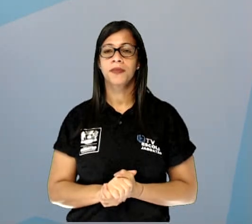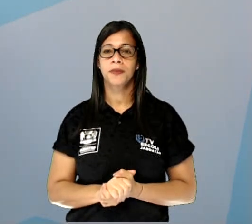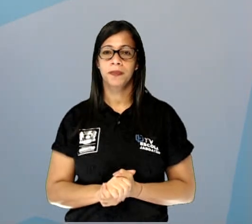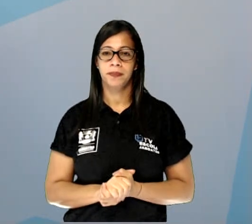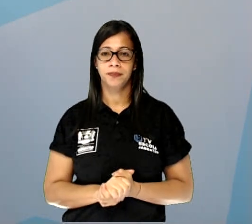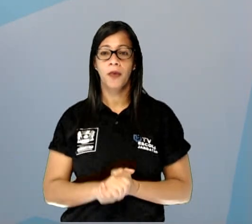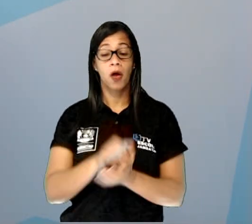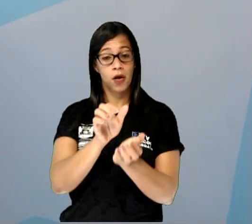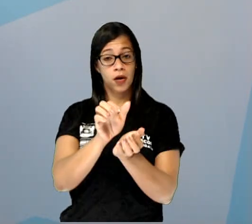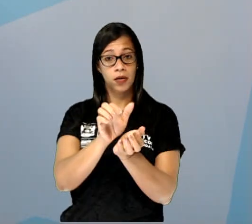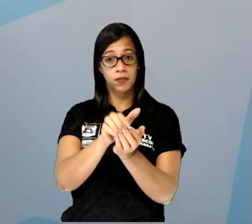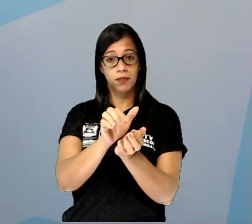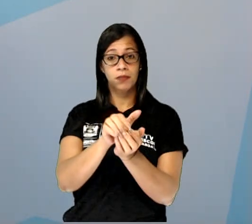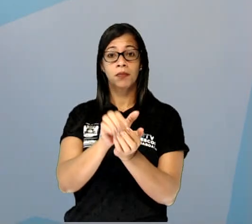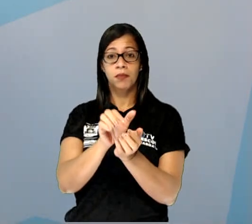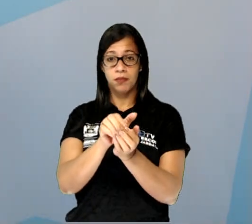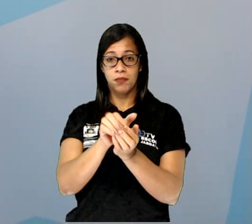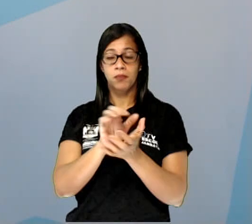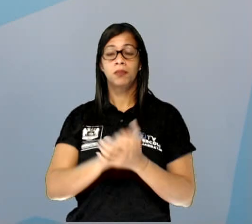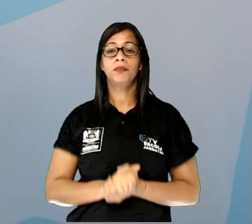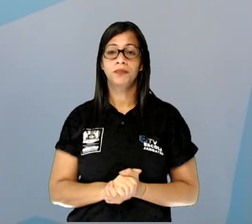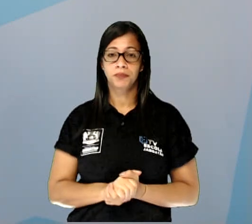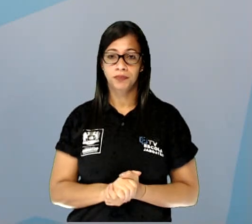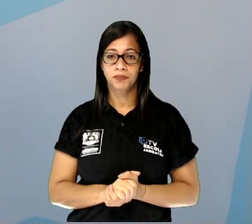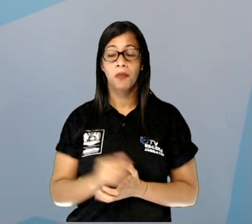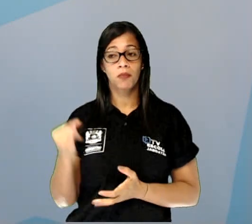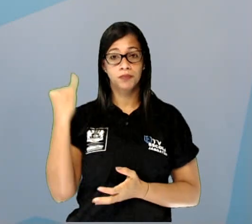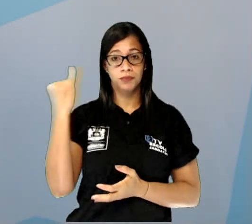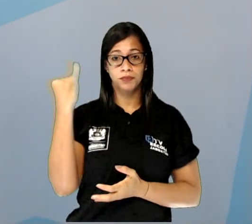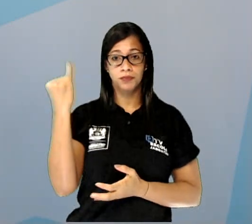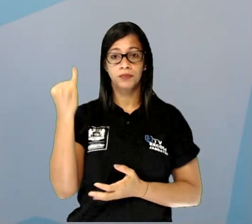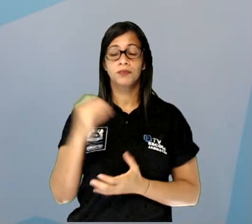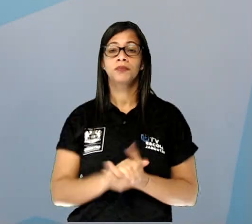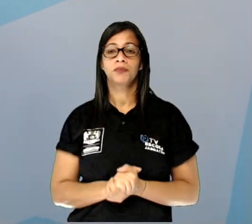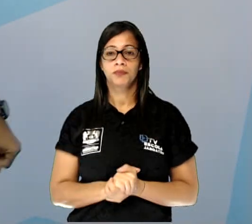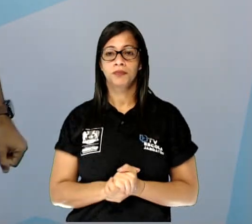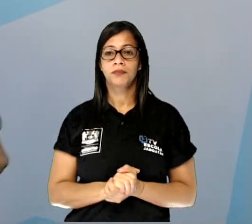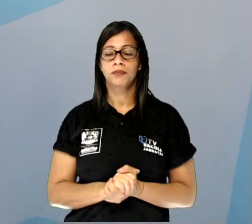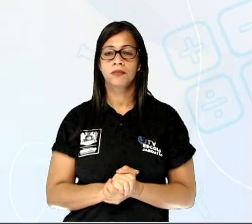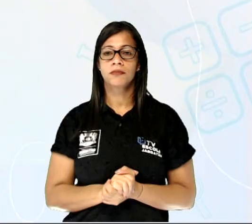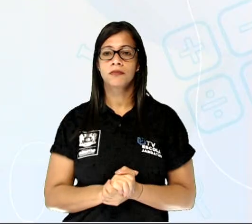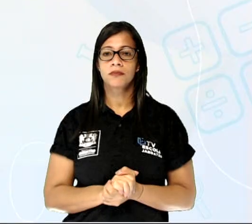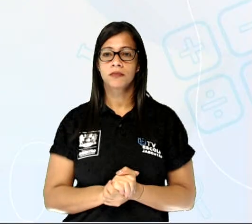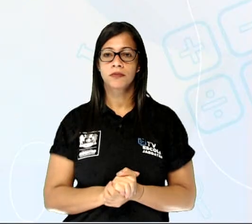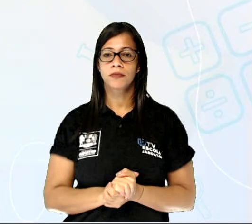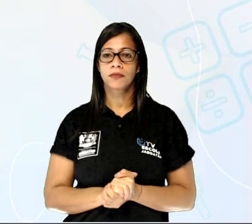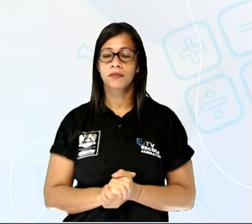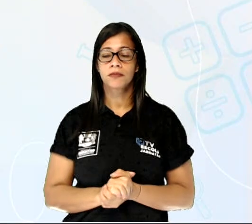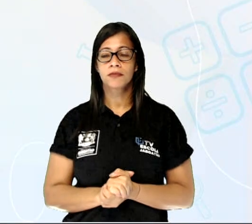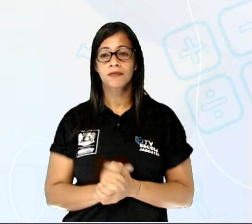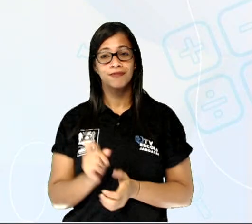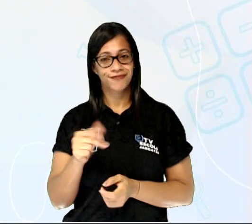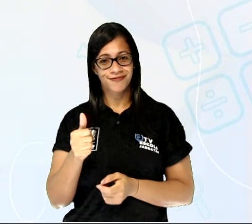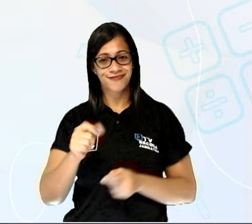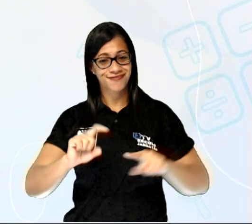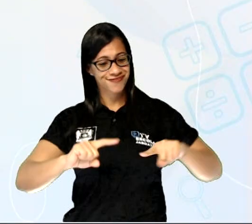referenciais históricos e culturais do nosso país. Beleza? Bom, agora vamos para o desafio da aula de